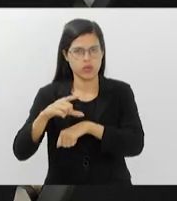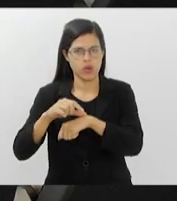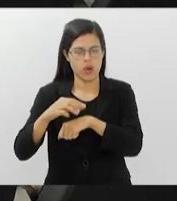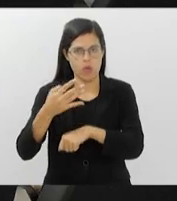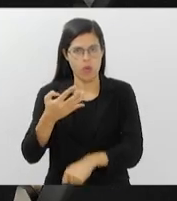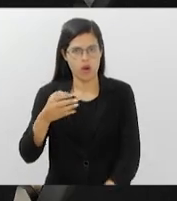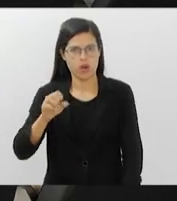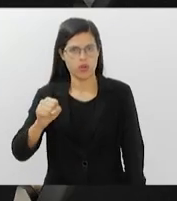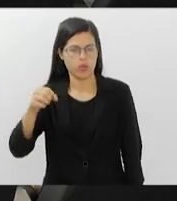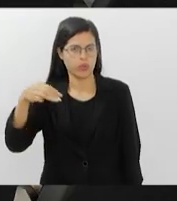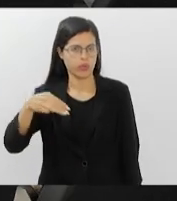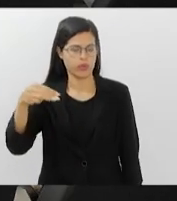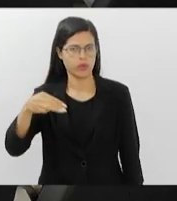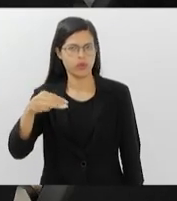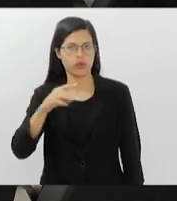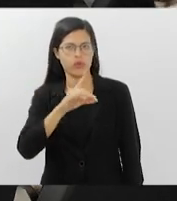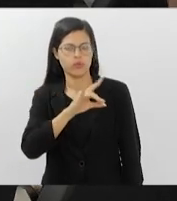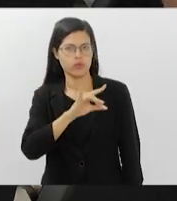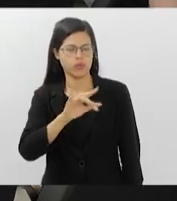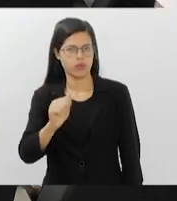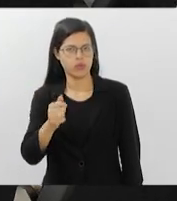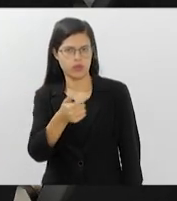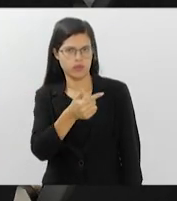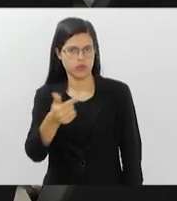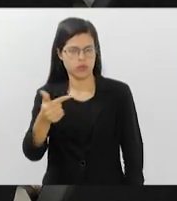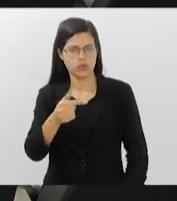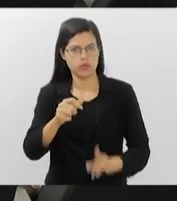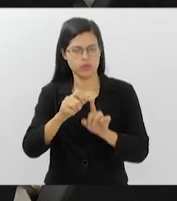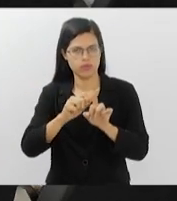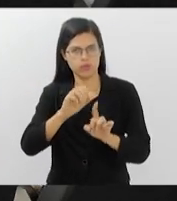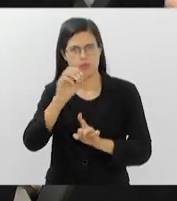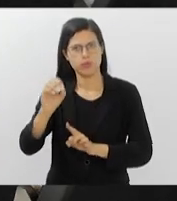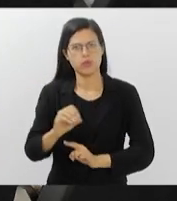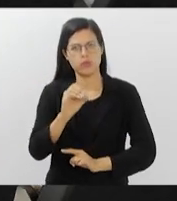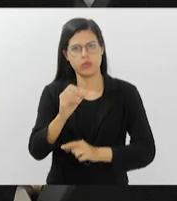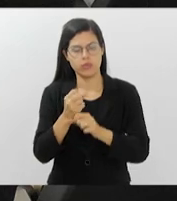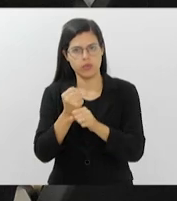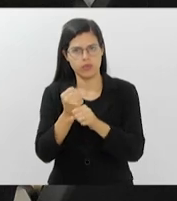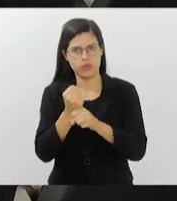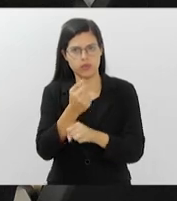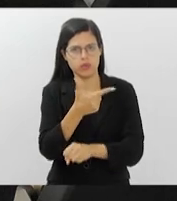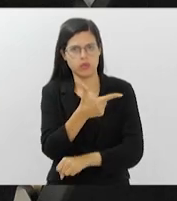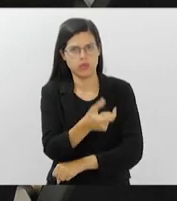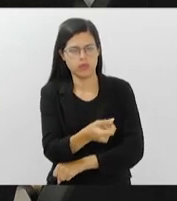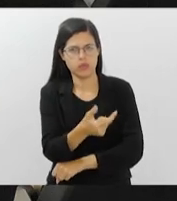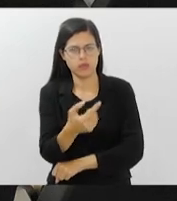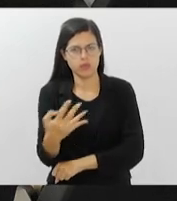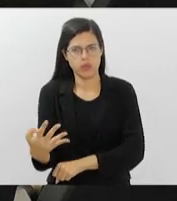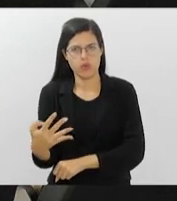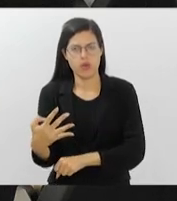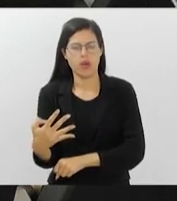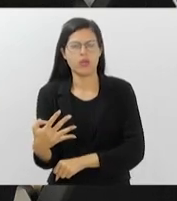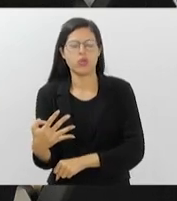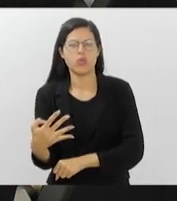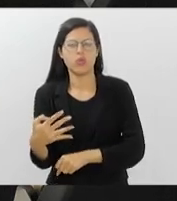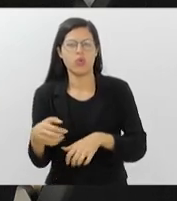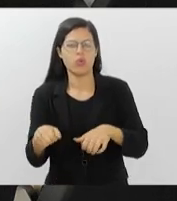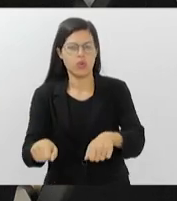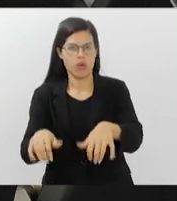10:48 do dia 22 de outubro de 2024 no auditório do